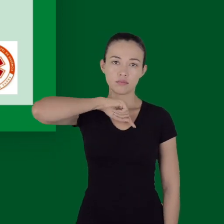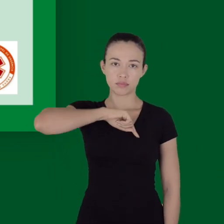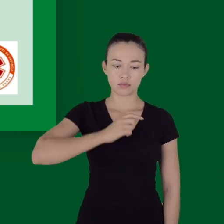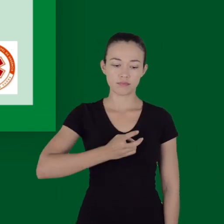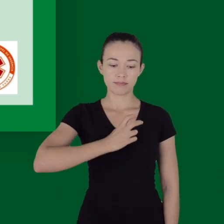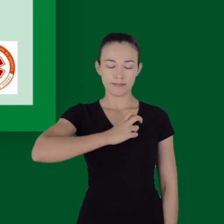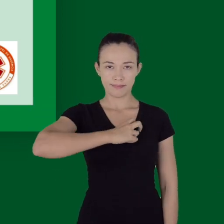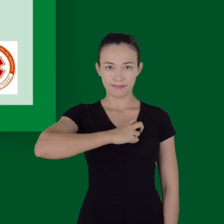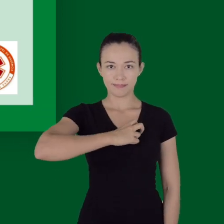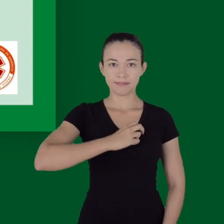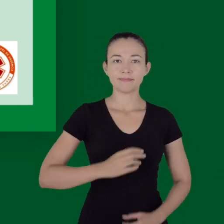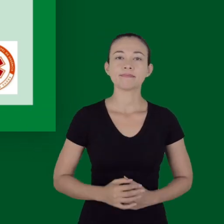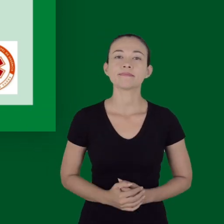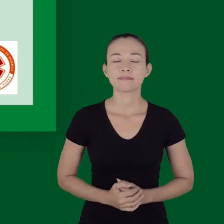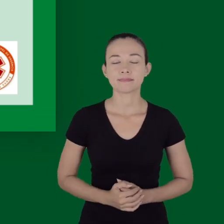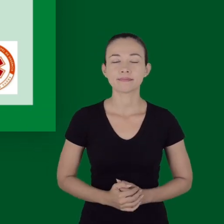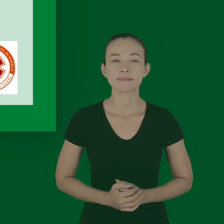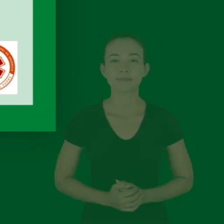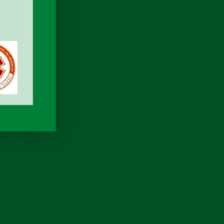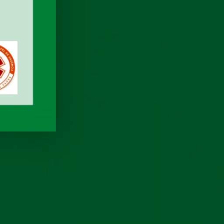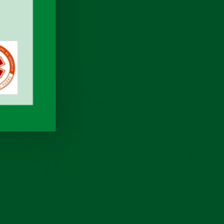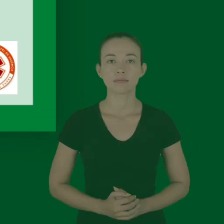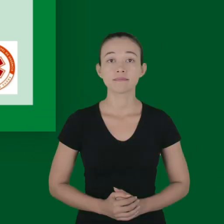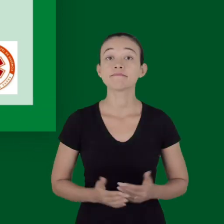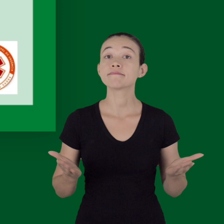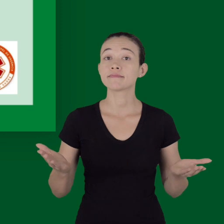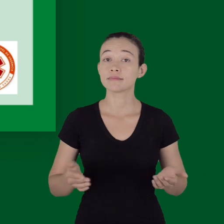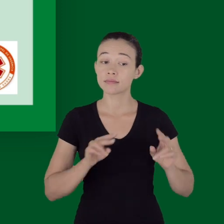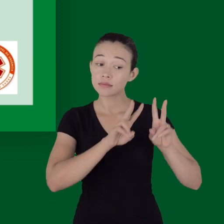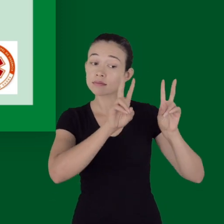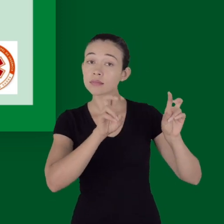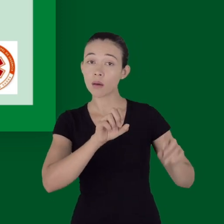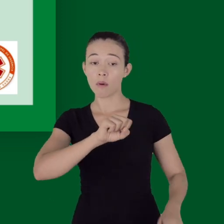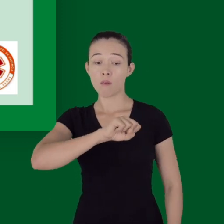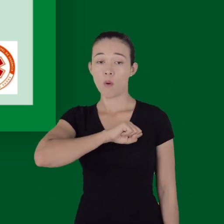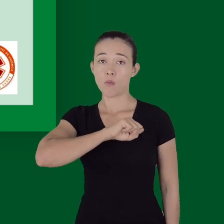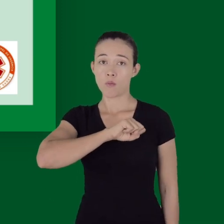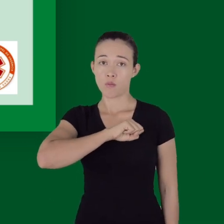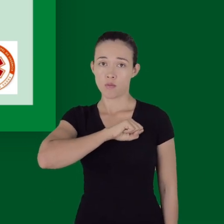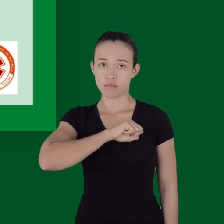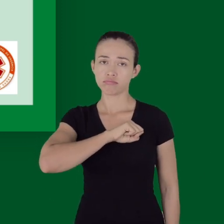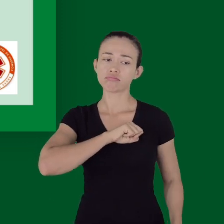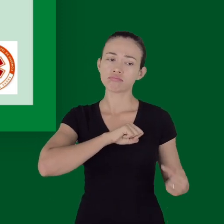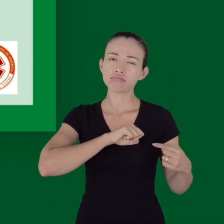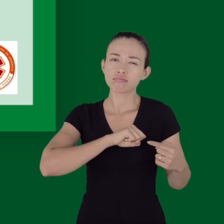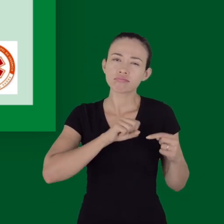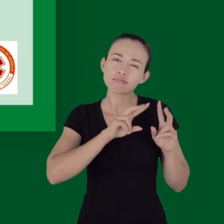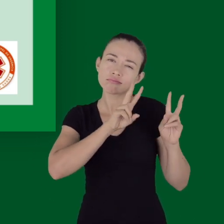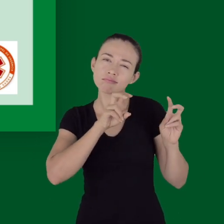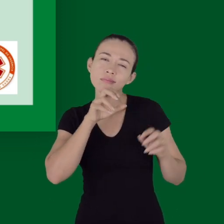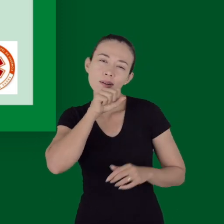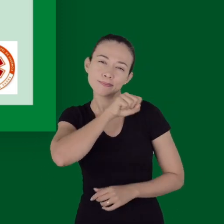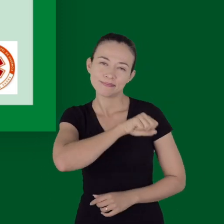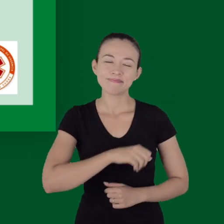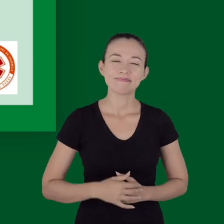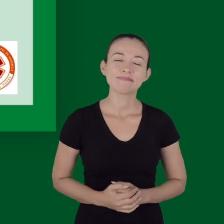prontamente programado o implante do marca-passo transvenoso. Agora eu vou falar um pouquinho de taquiarritmias, que é um pouquinho mais rápido. A